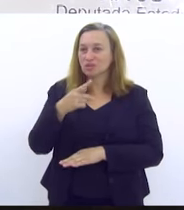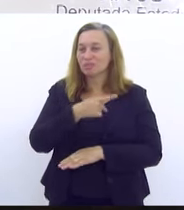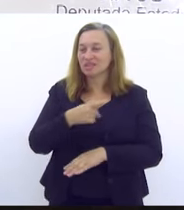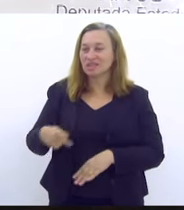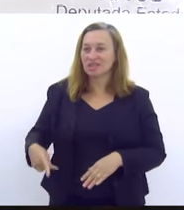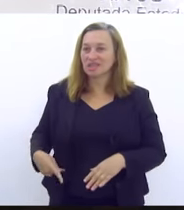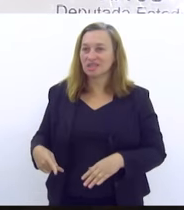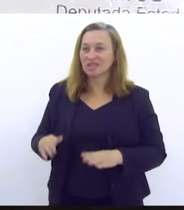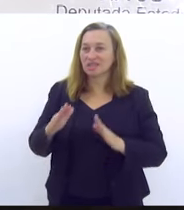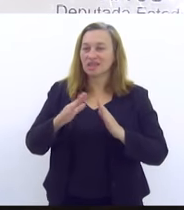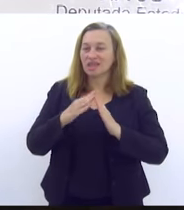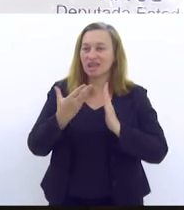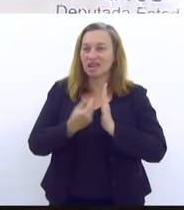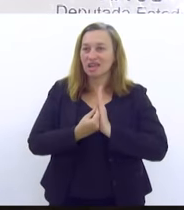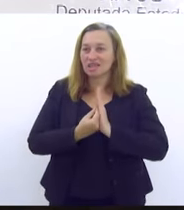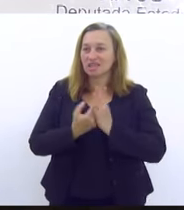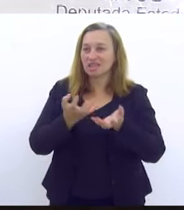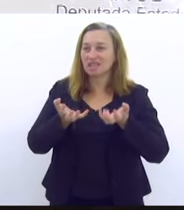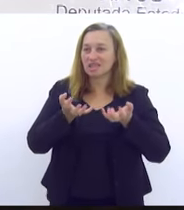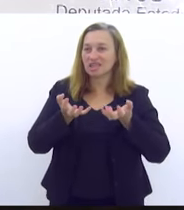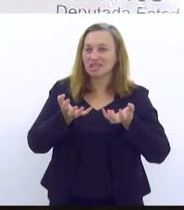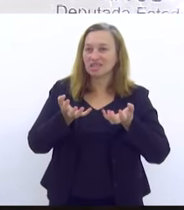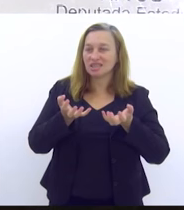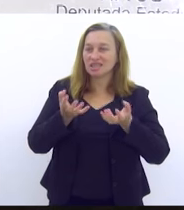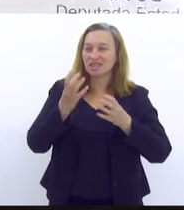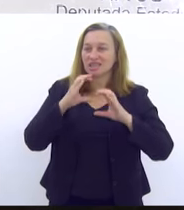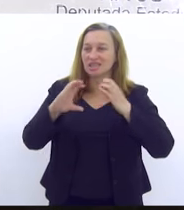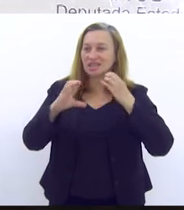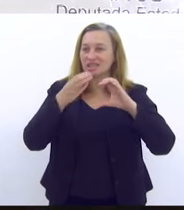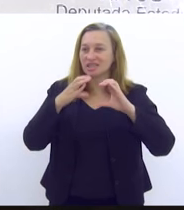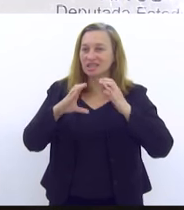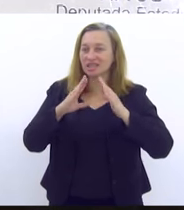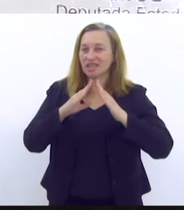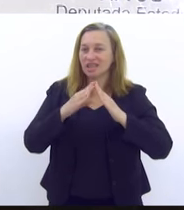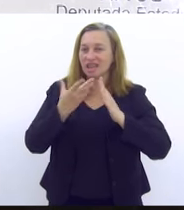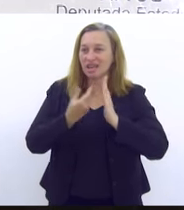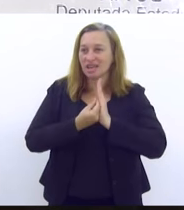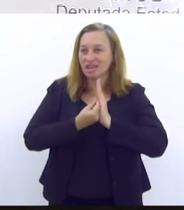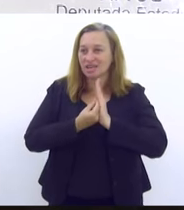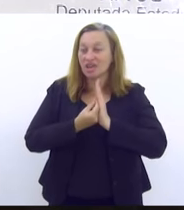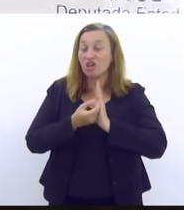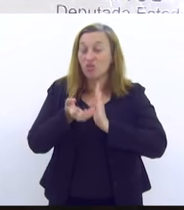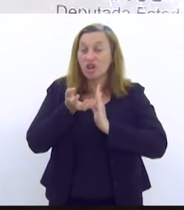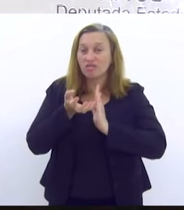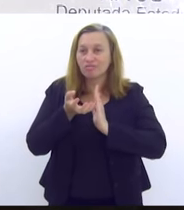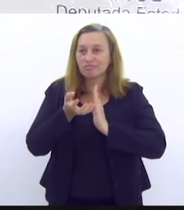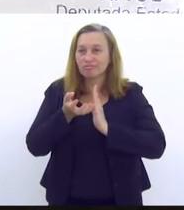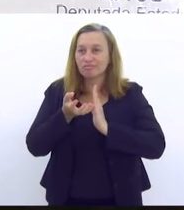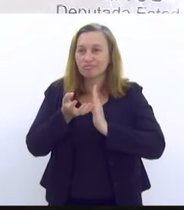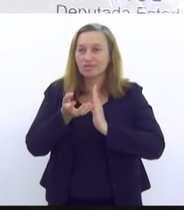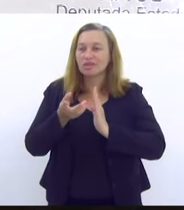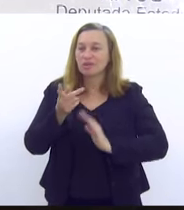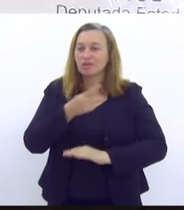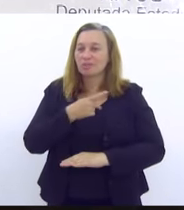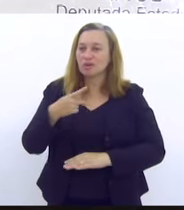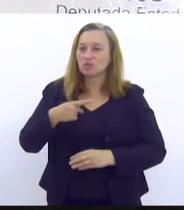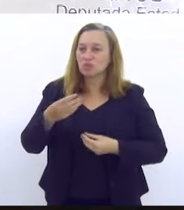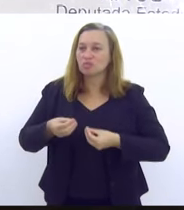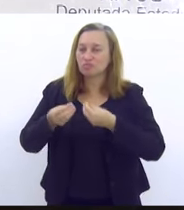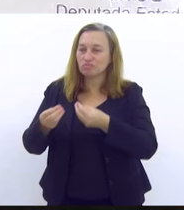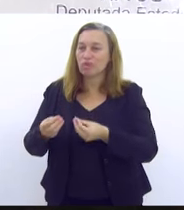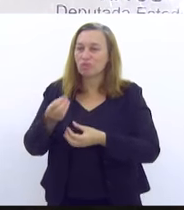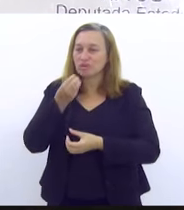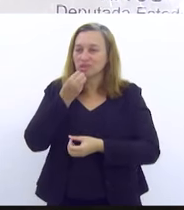igreja que ele queria cantar na igreja. Sim. Pastor, eu quero cantar. E o pastor deu a oportunidade para ele